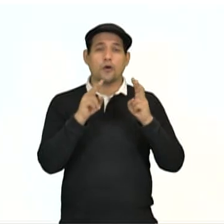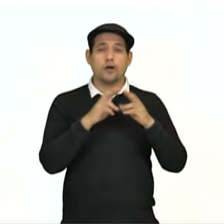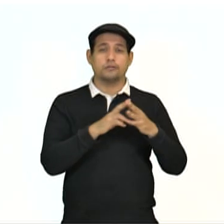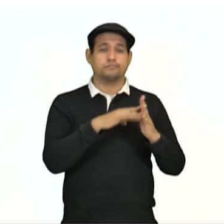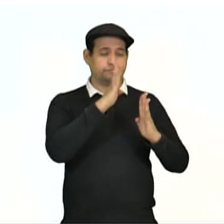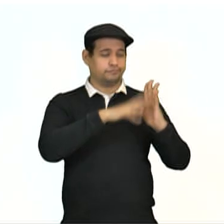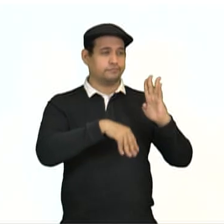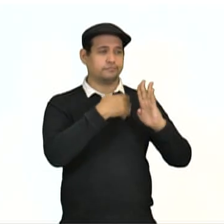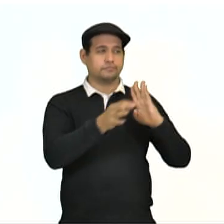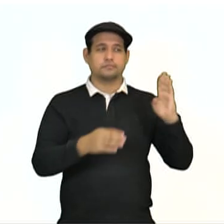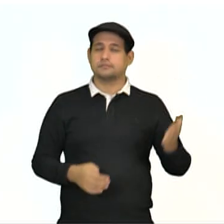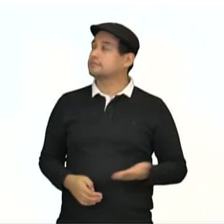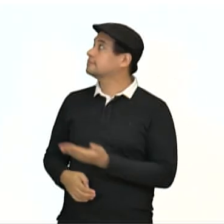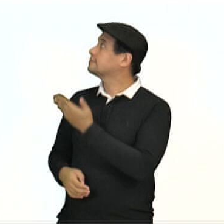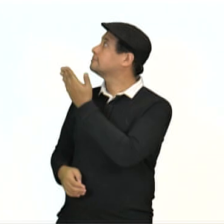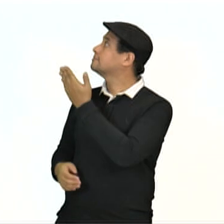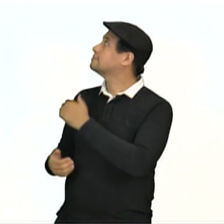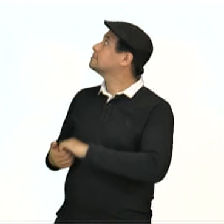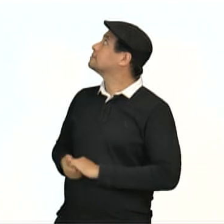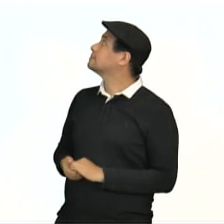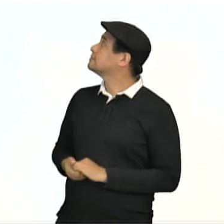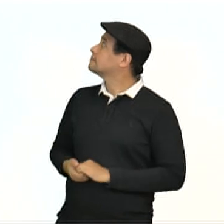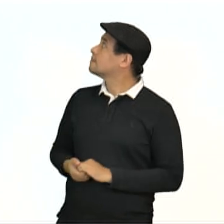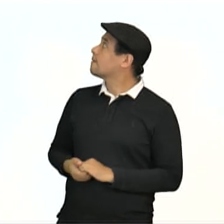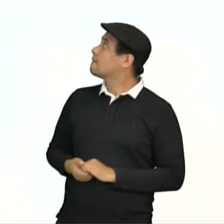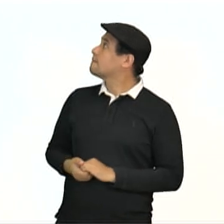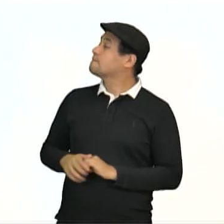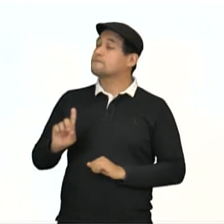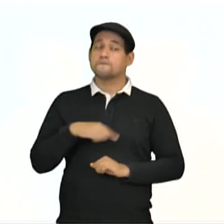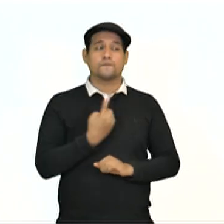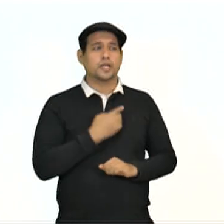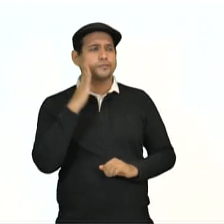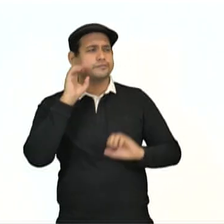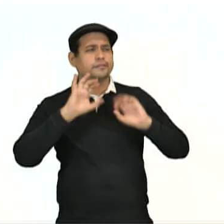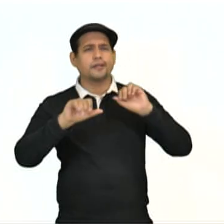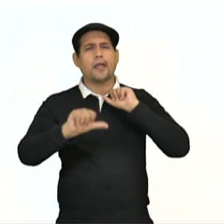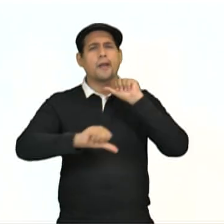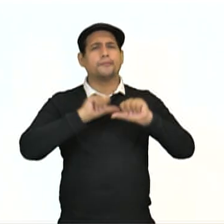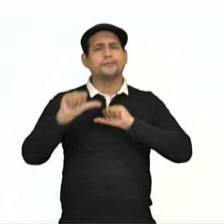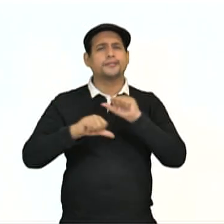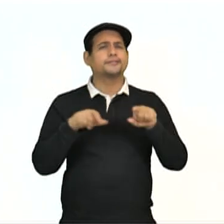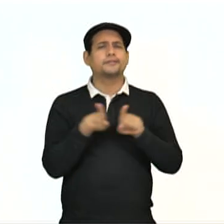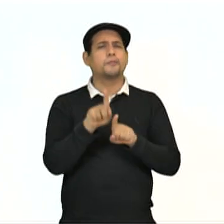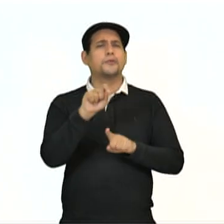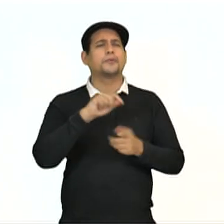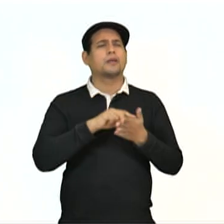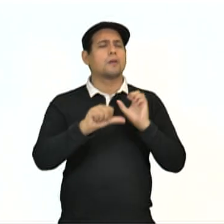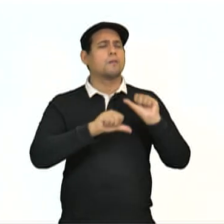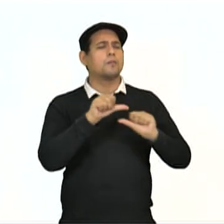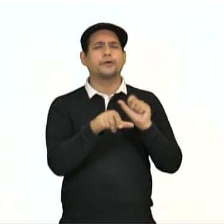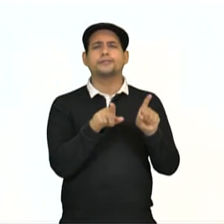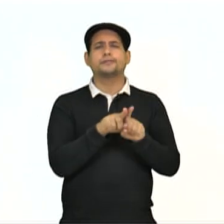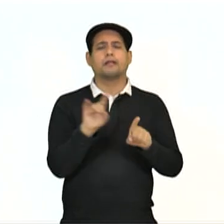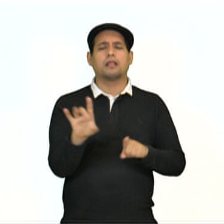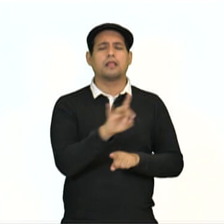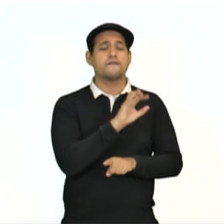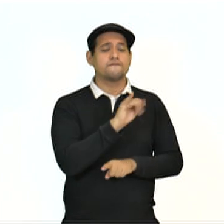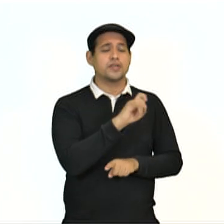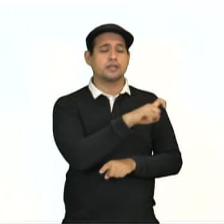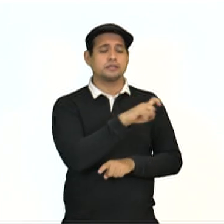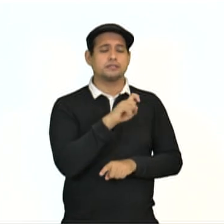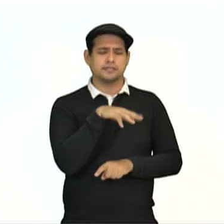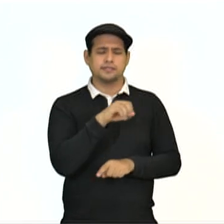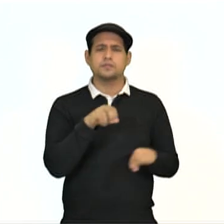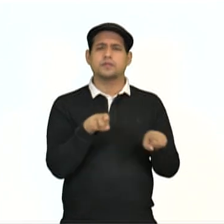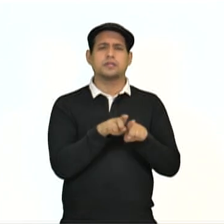nesse esqueminha, um resuminho aqui só para a gente entender. Mudanças, o que muda entre o